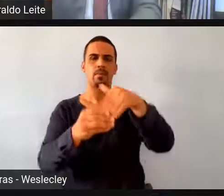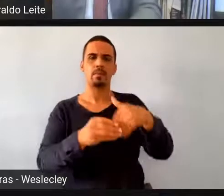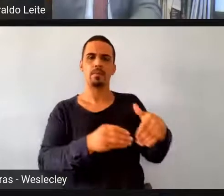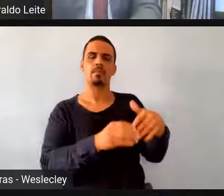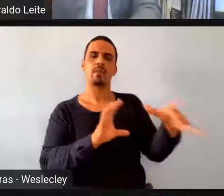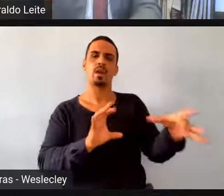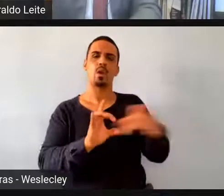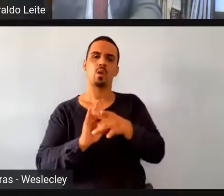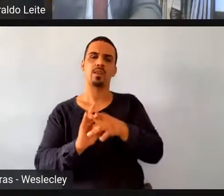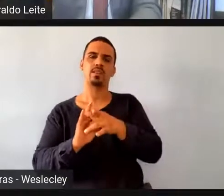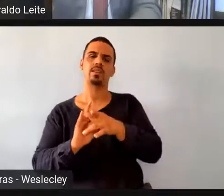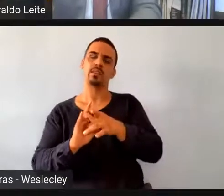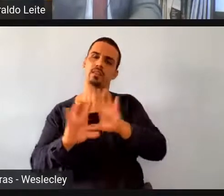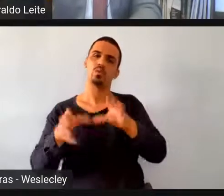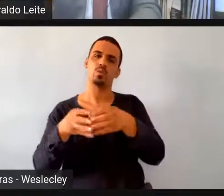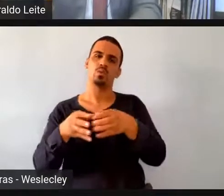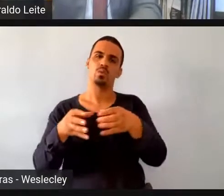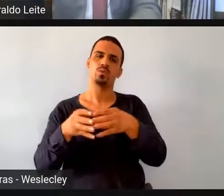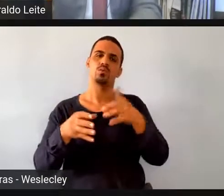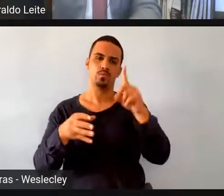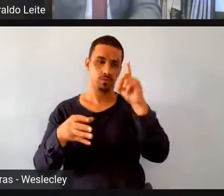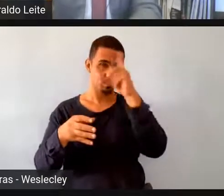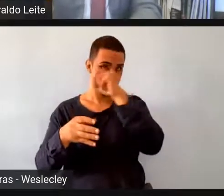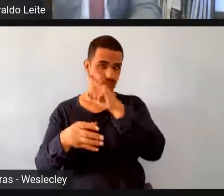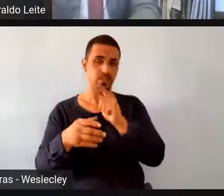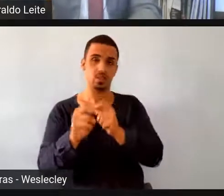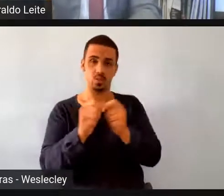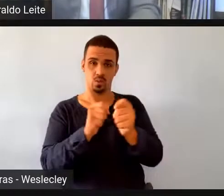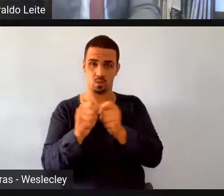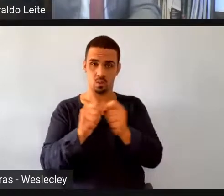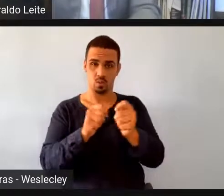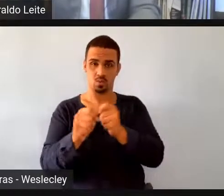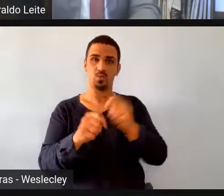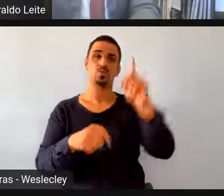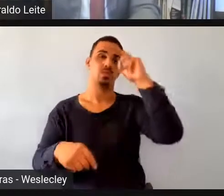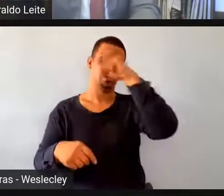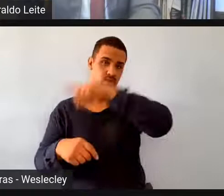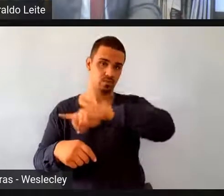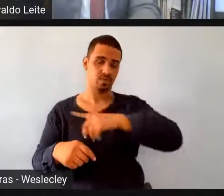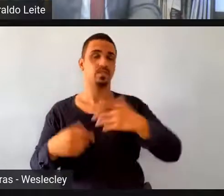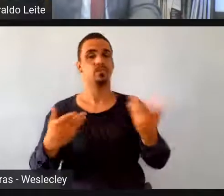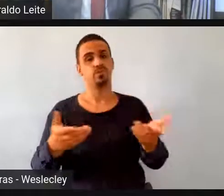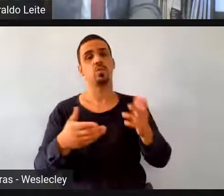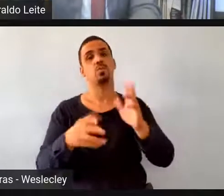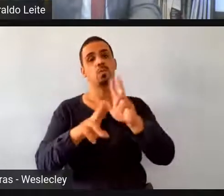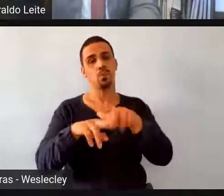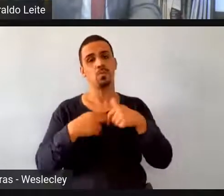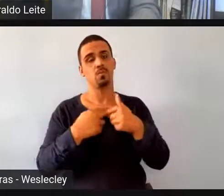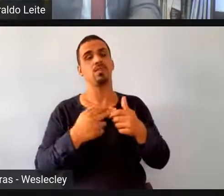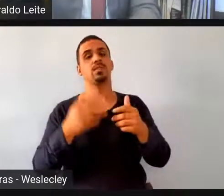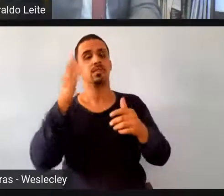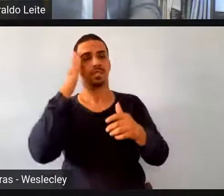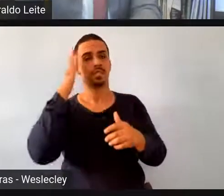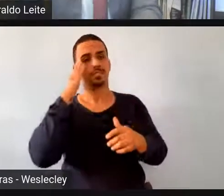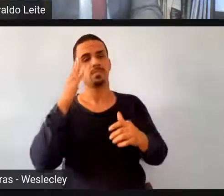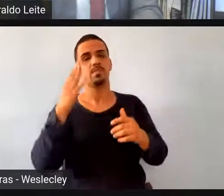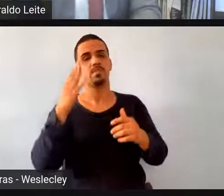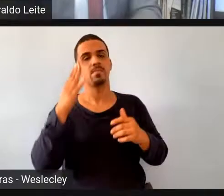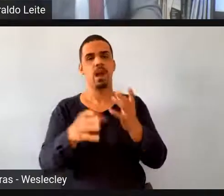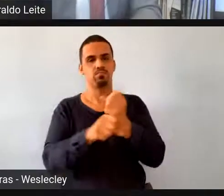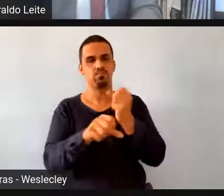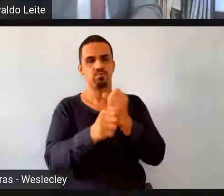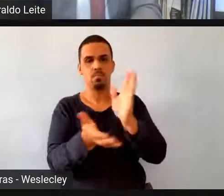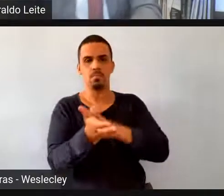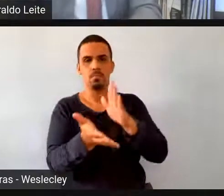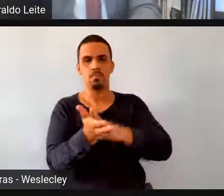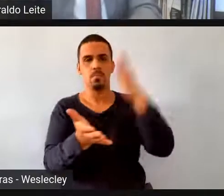muito difícil o controle. Então, acho que do ponto de vista do controle mesmo, a lista é melhor. Mas do ponto de vista da prestação de contas, sem dúvida. Né? Qualquer